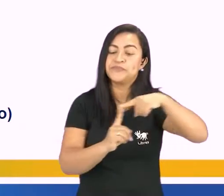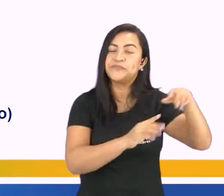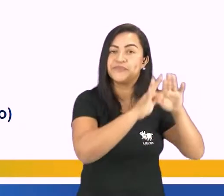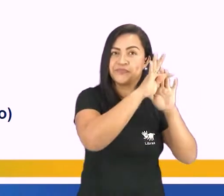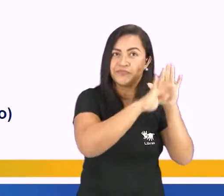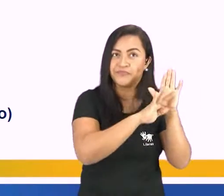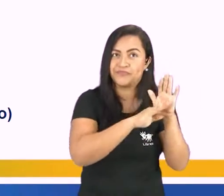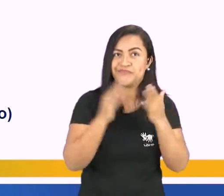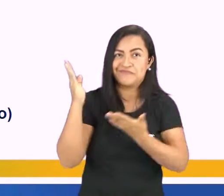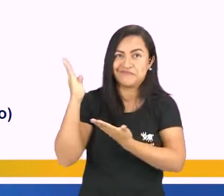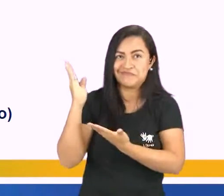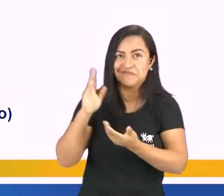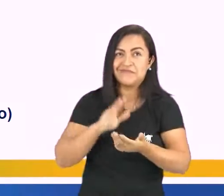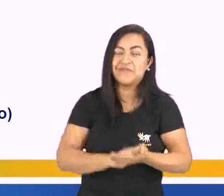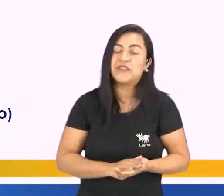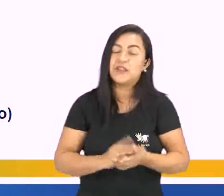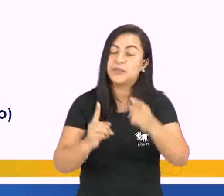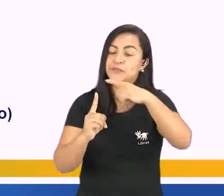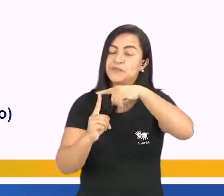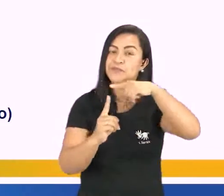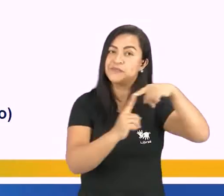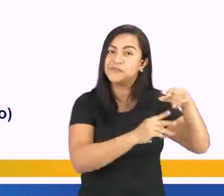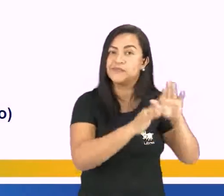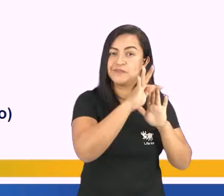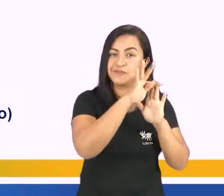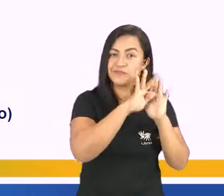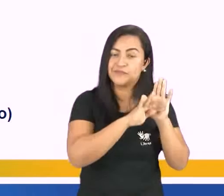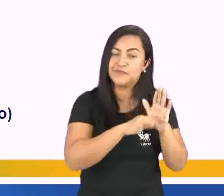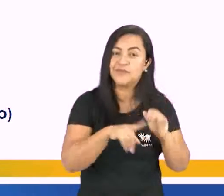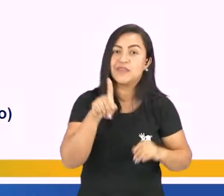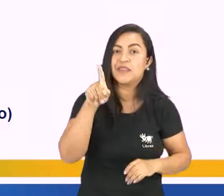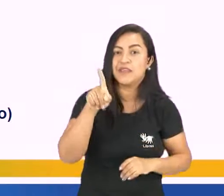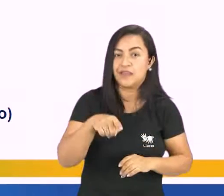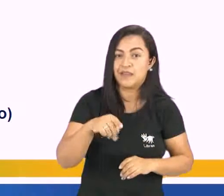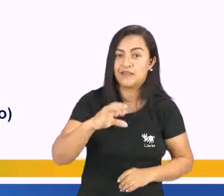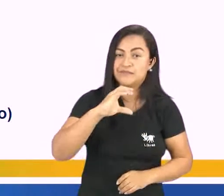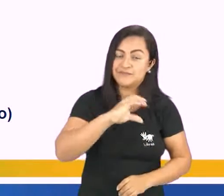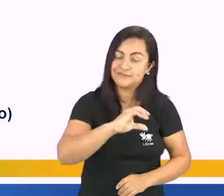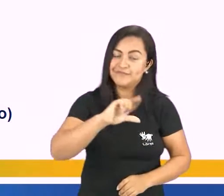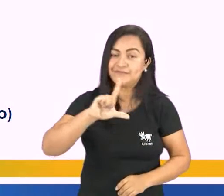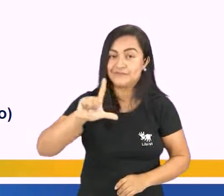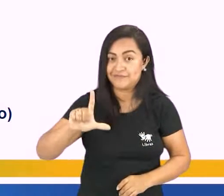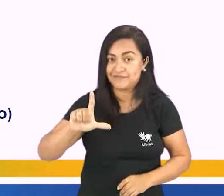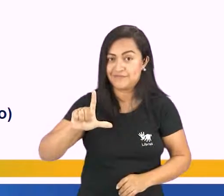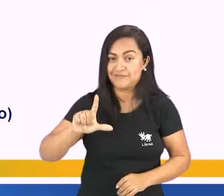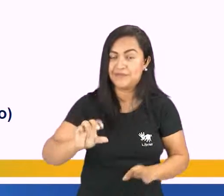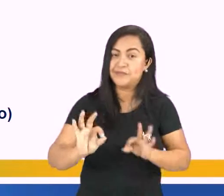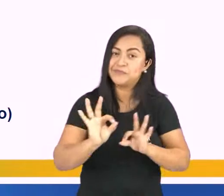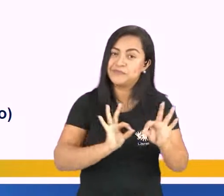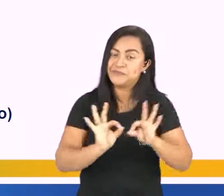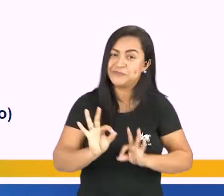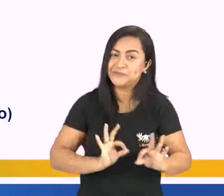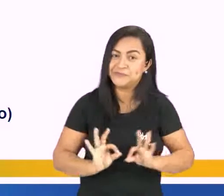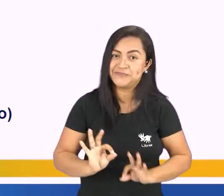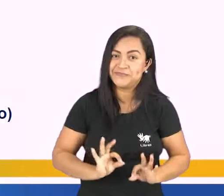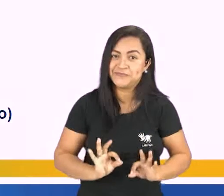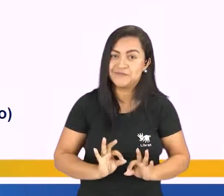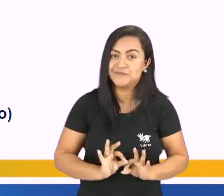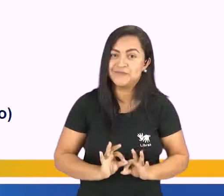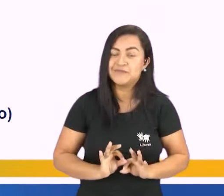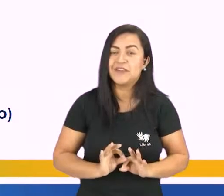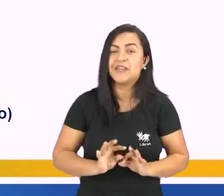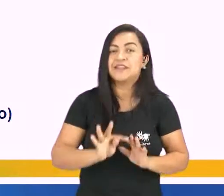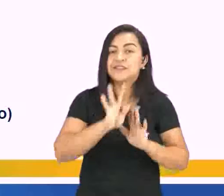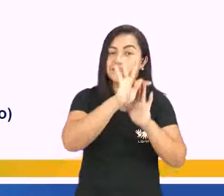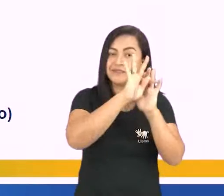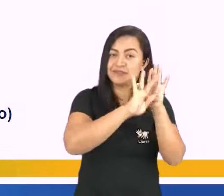slide. Uma tipologia textual consiste em la clasificación y organización de